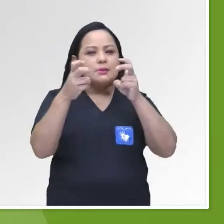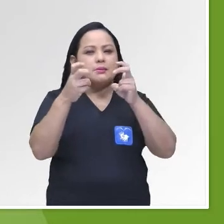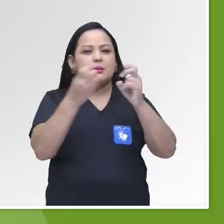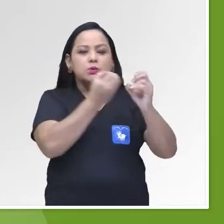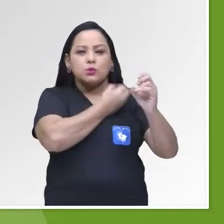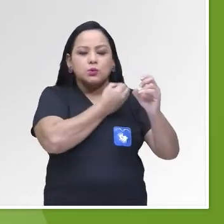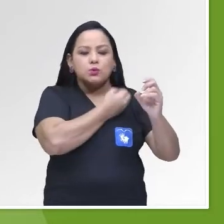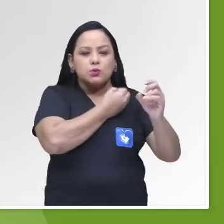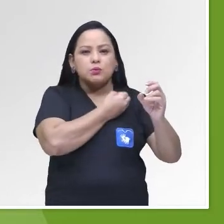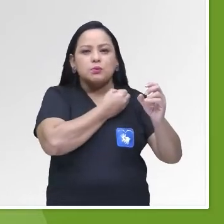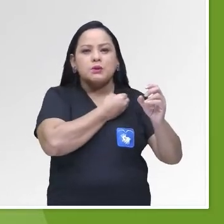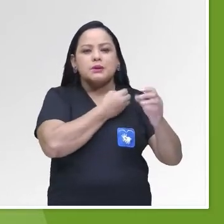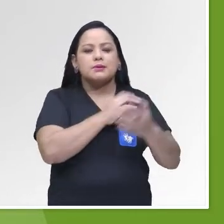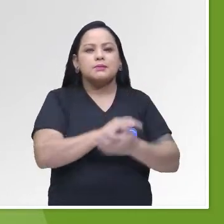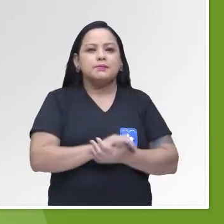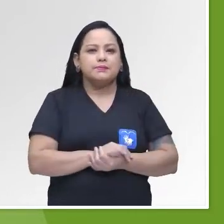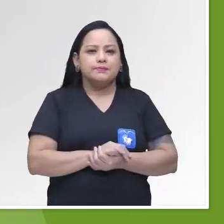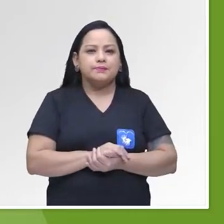coeficientes estavam